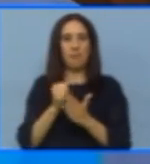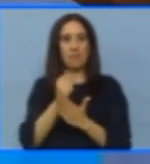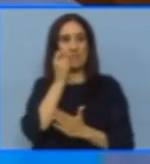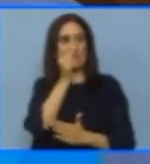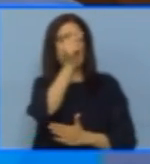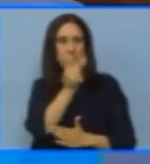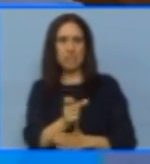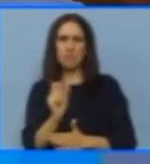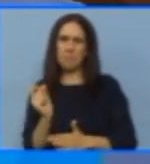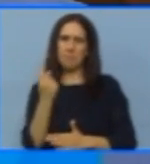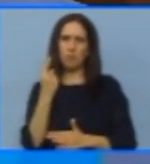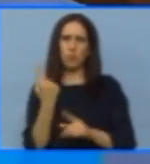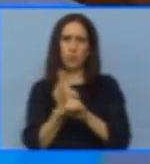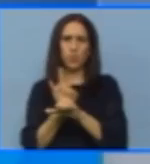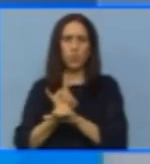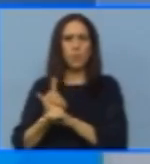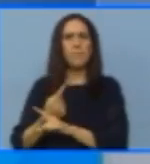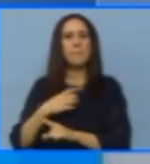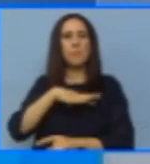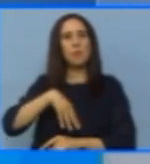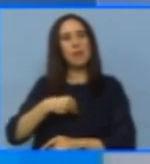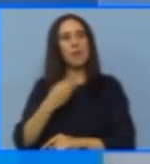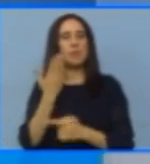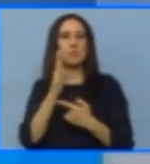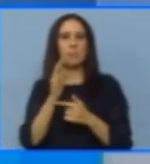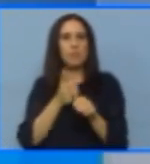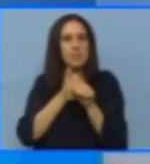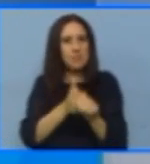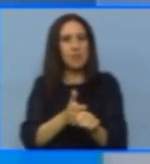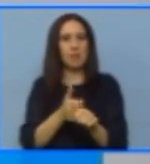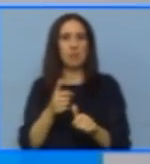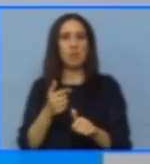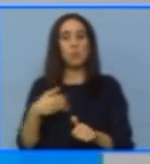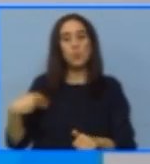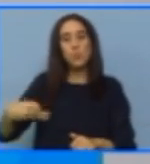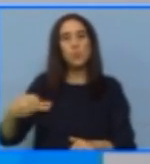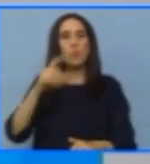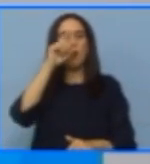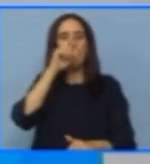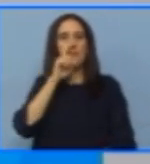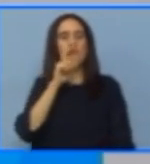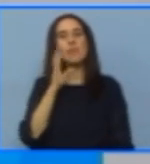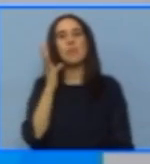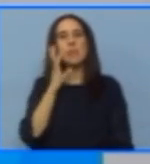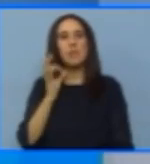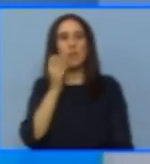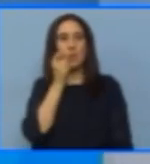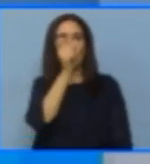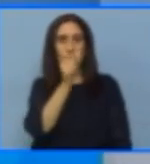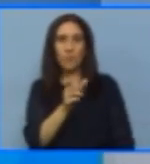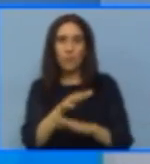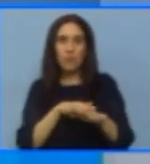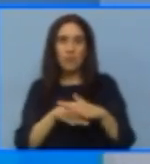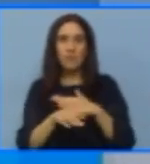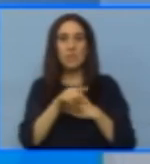e outros grandes pioneiros da humanidade como um exemplo a seguir. E tentamos todos os dias lembrar-nos do que ele fez e